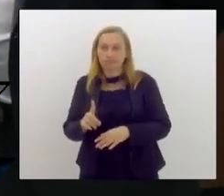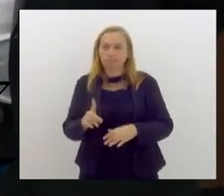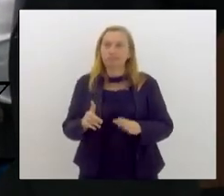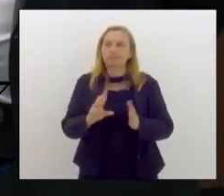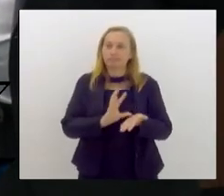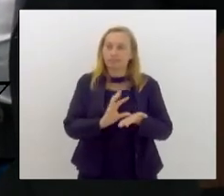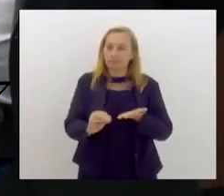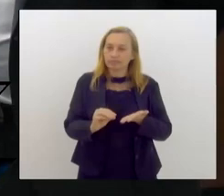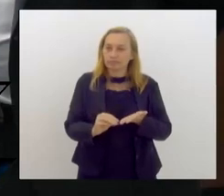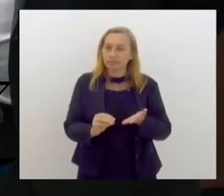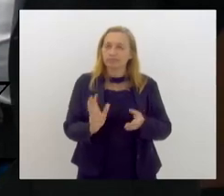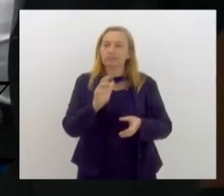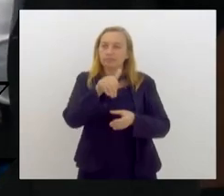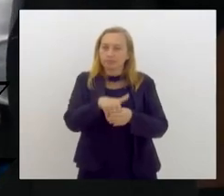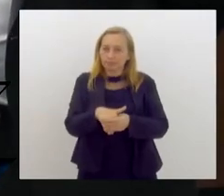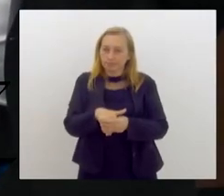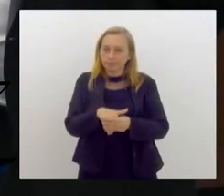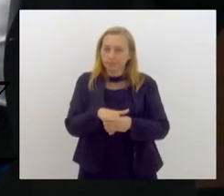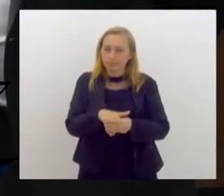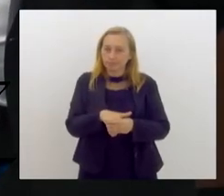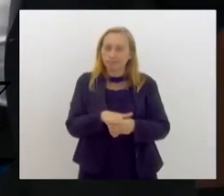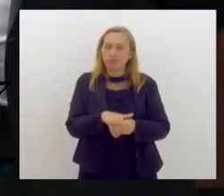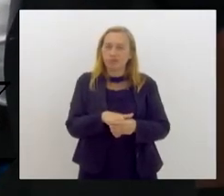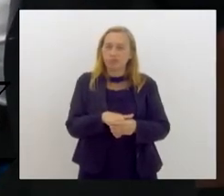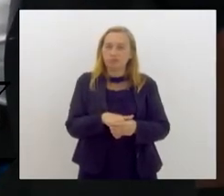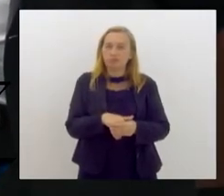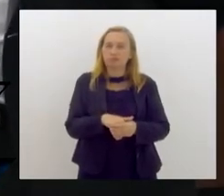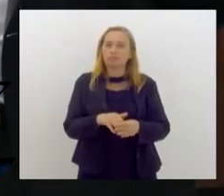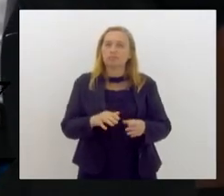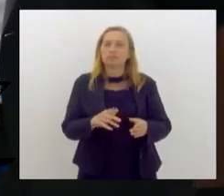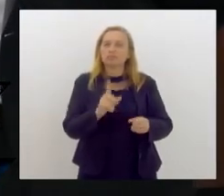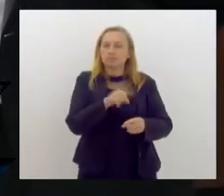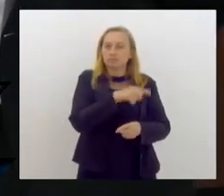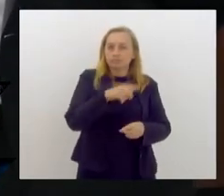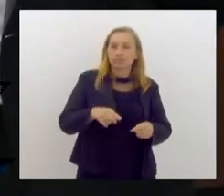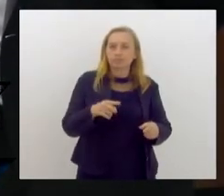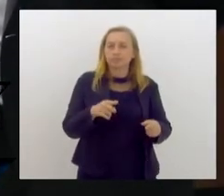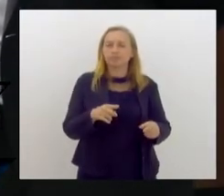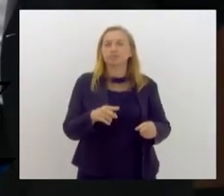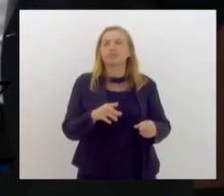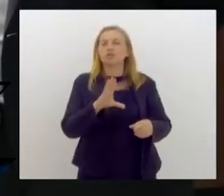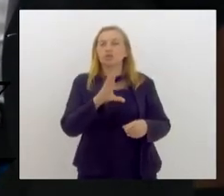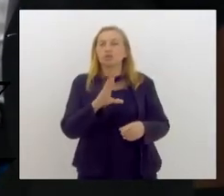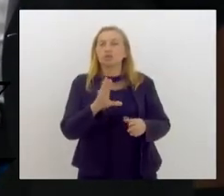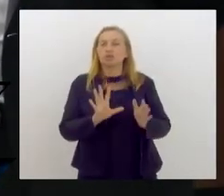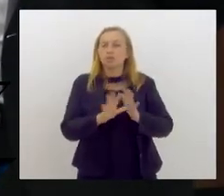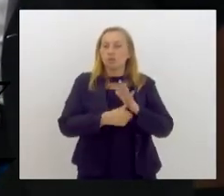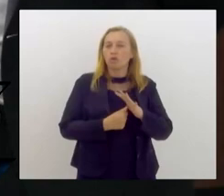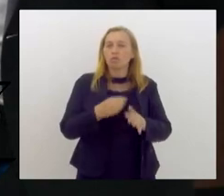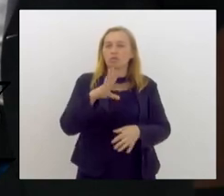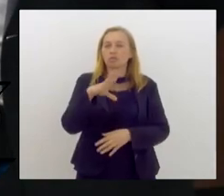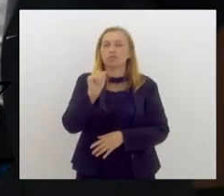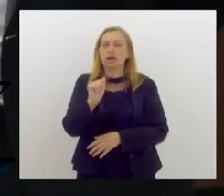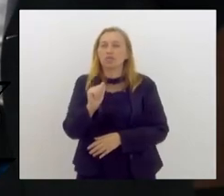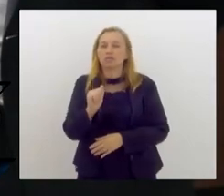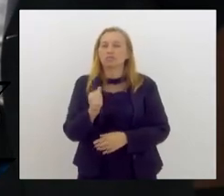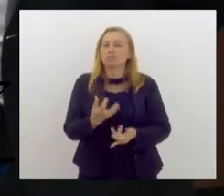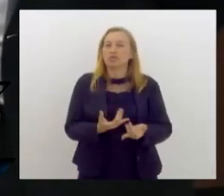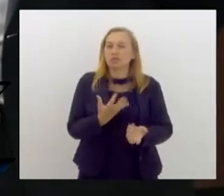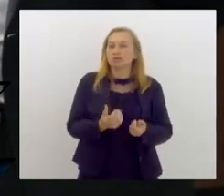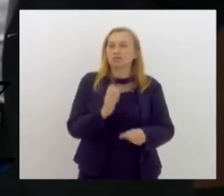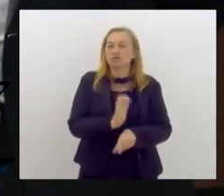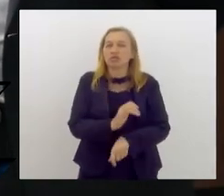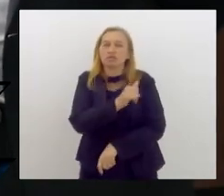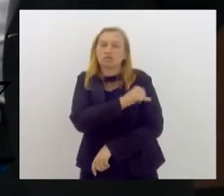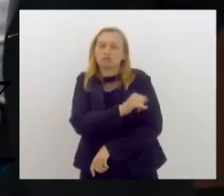pauta, botar para votar, coibir o roubo de cabos queimado no estado do Rio de Janeiro. Eu peço ao senhor, o mais